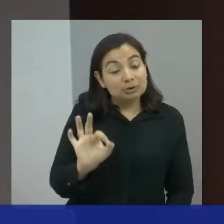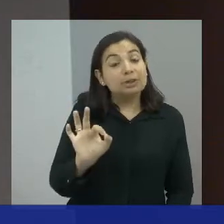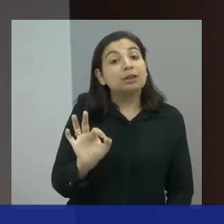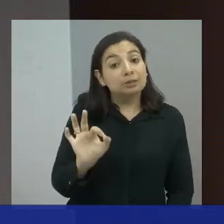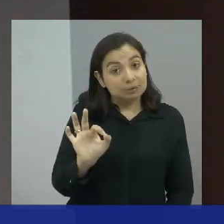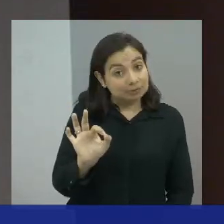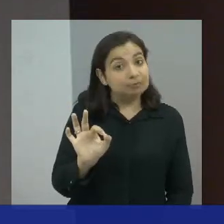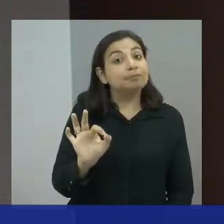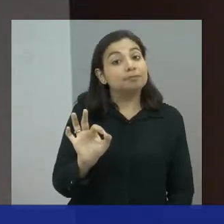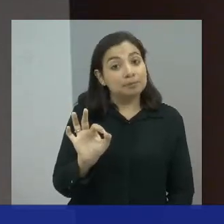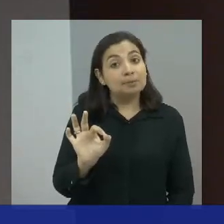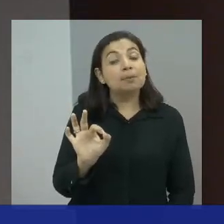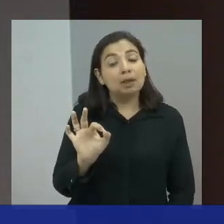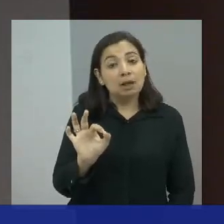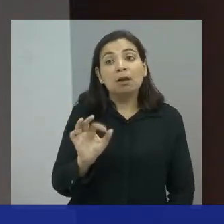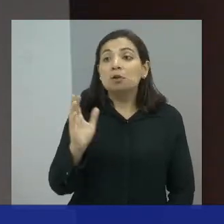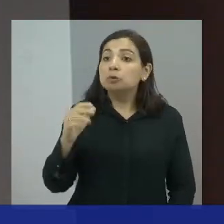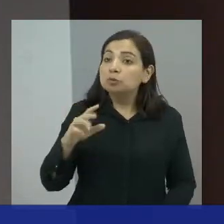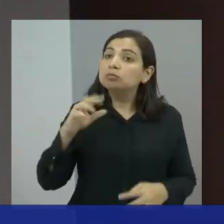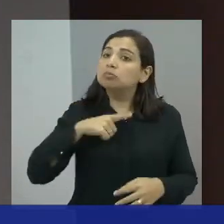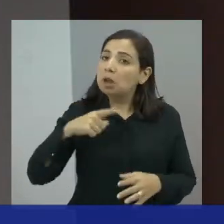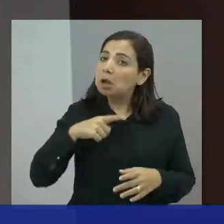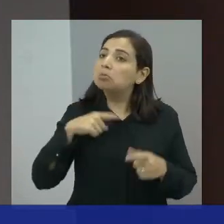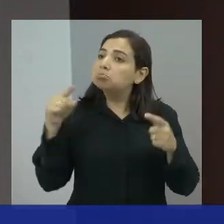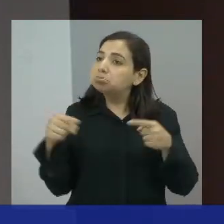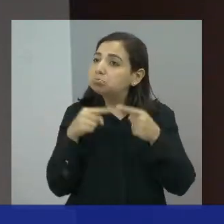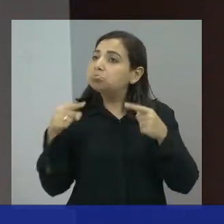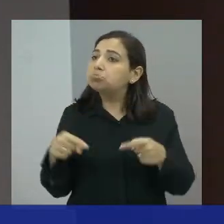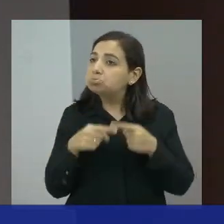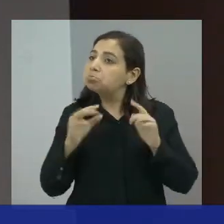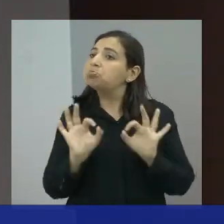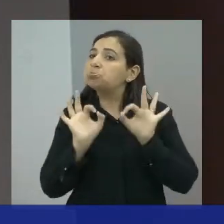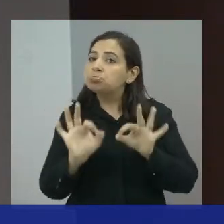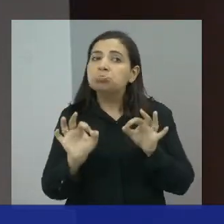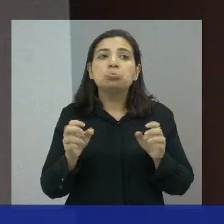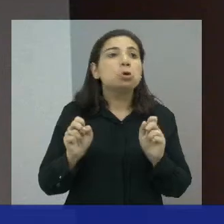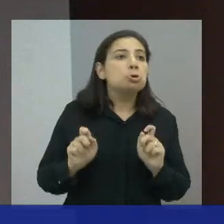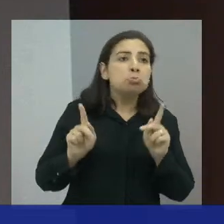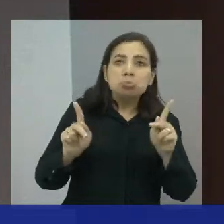72% das vezes o fiscal nem autua porque ele não constata a infração.